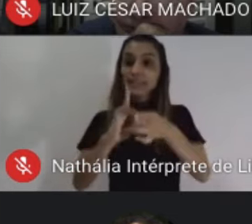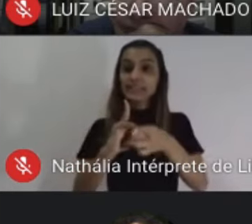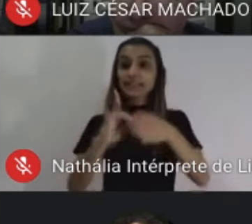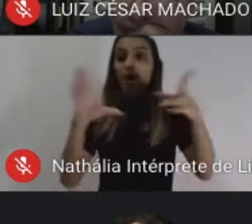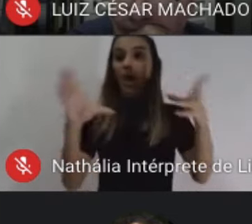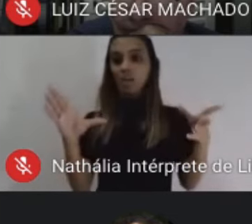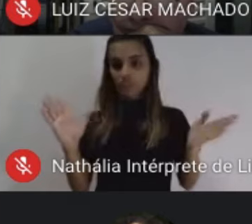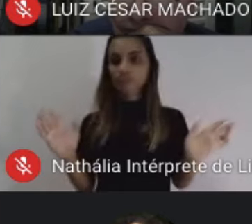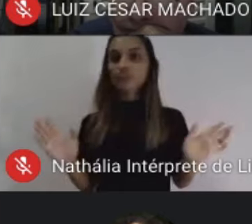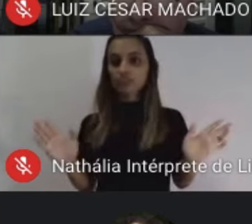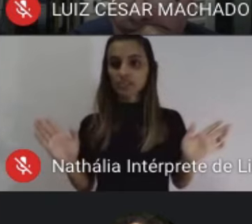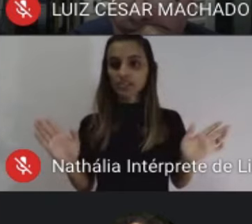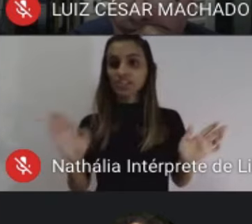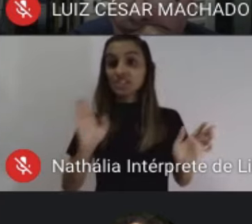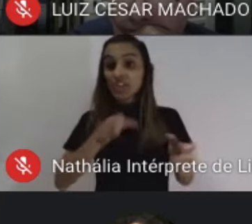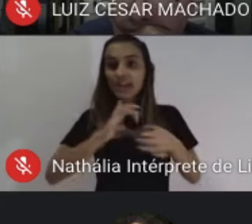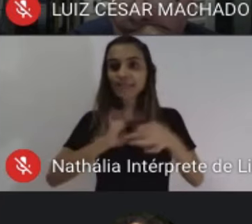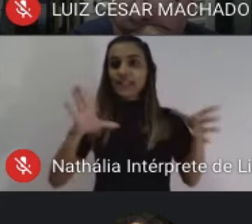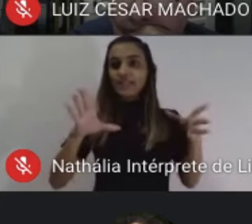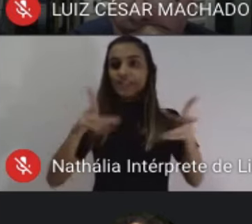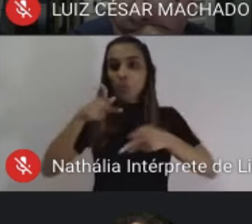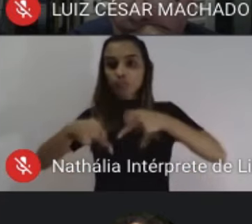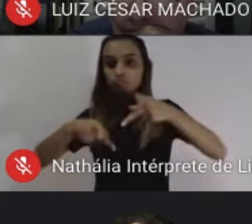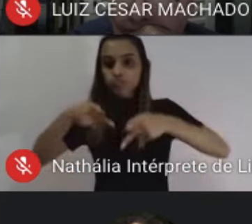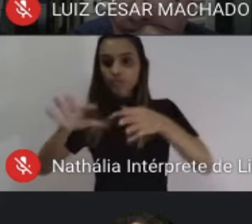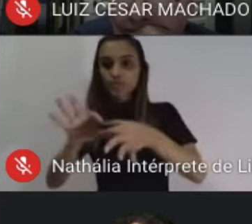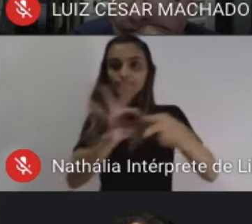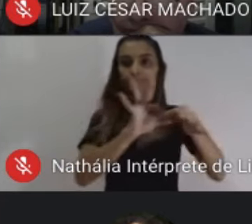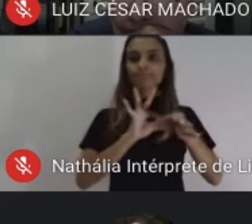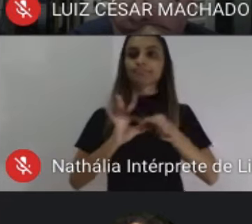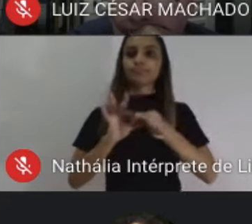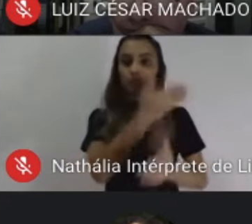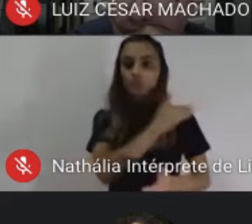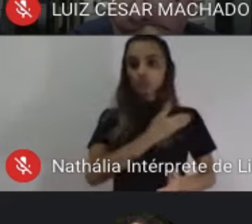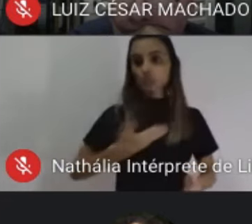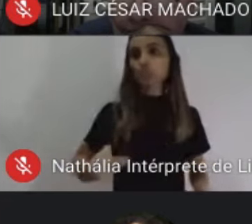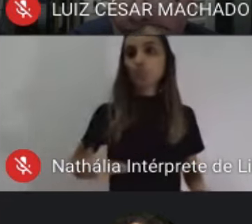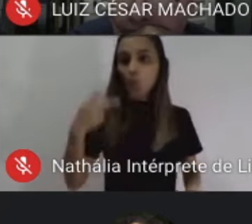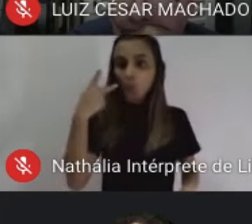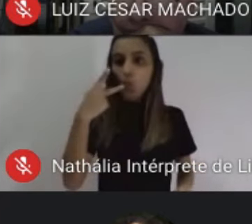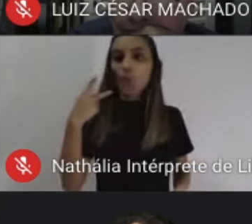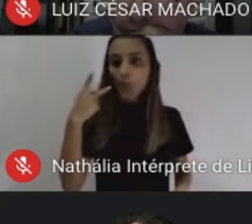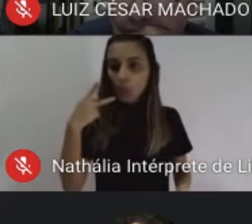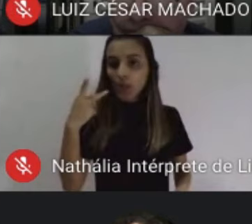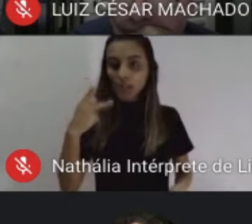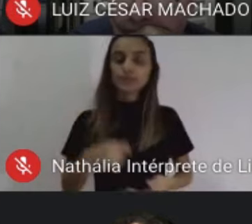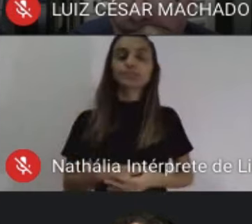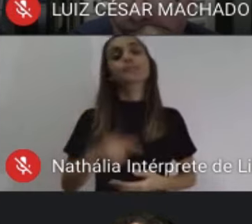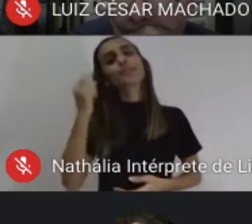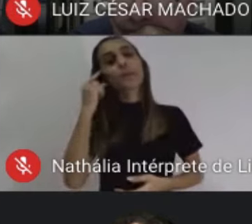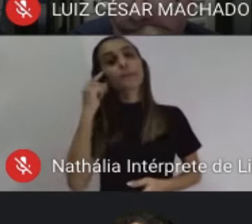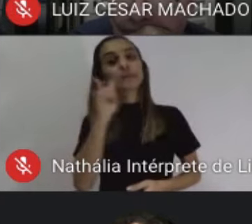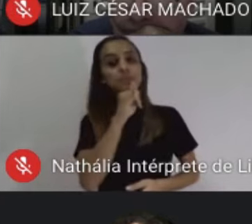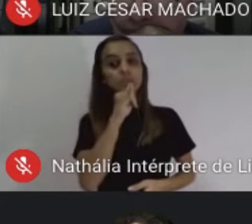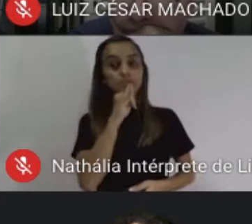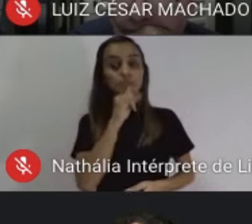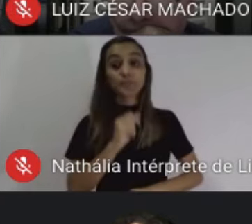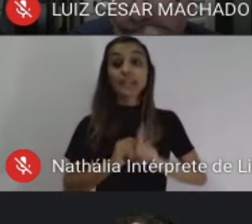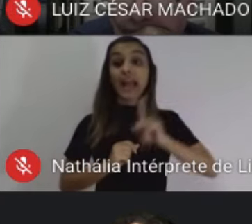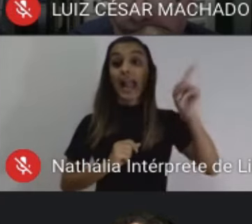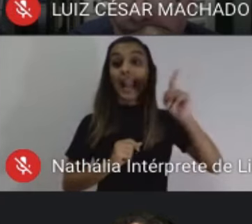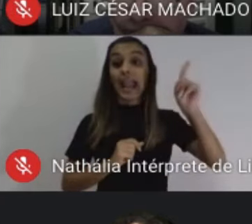leituras democratizantes de documentos autoritários. Por exemplo, pegando o caso da Itália, que, semelhante ao